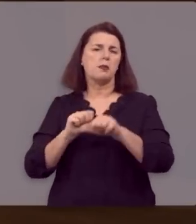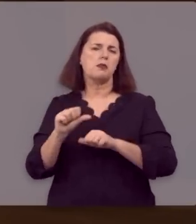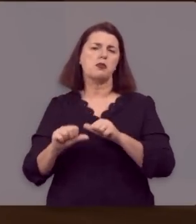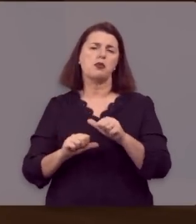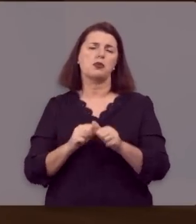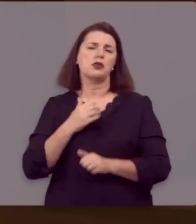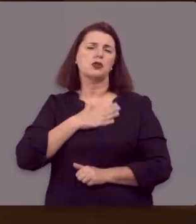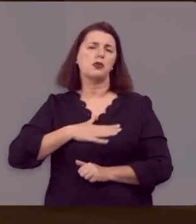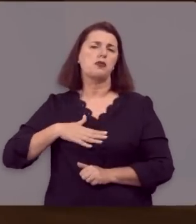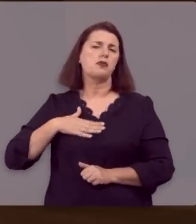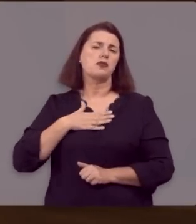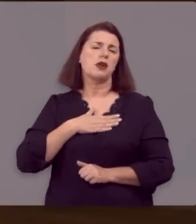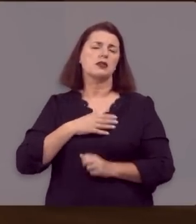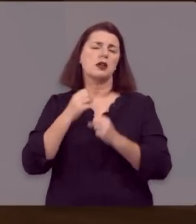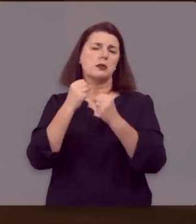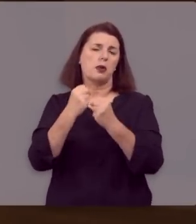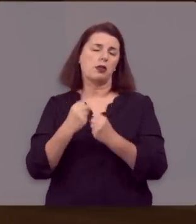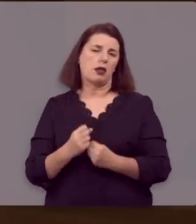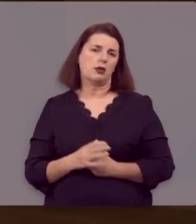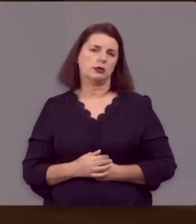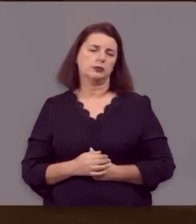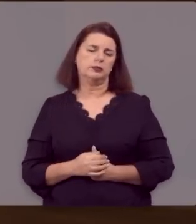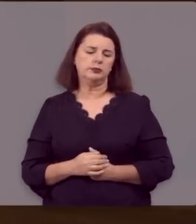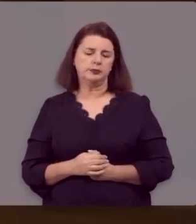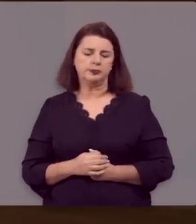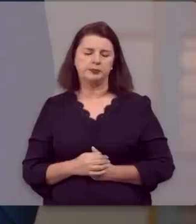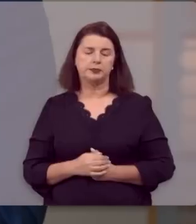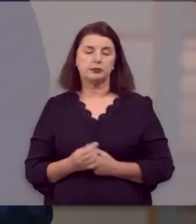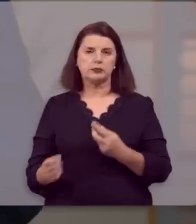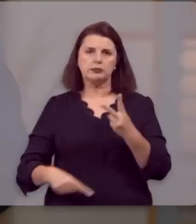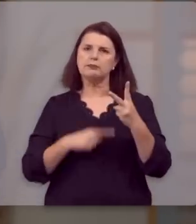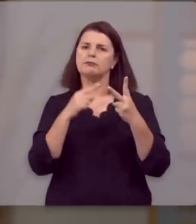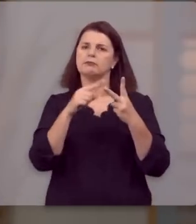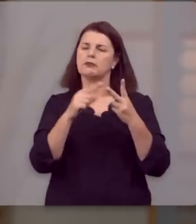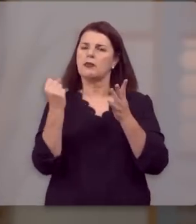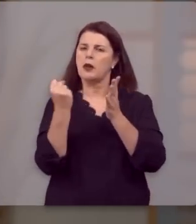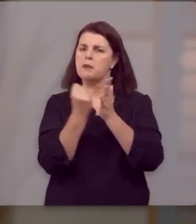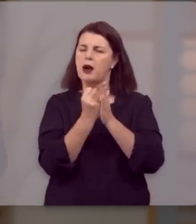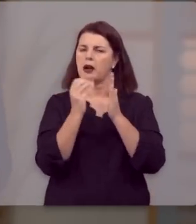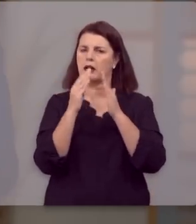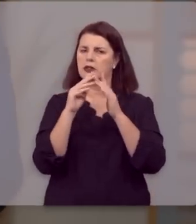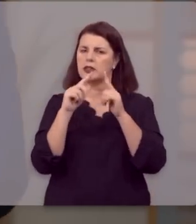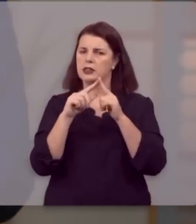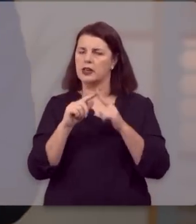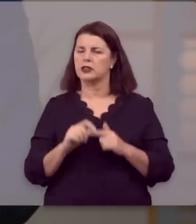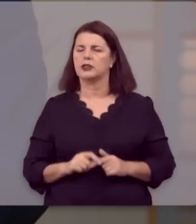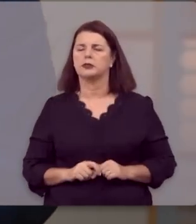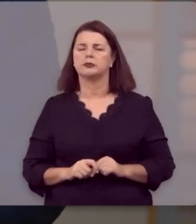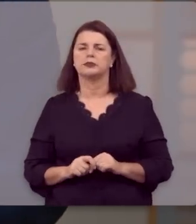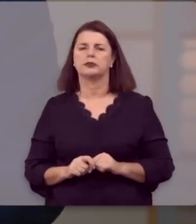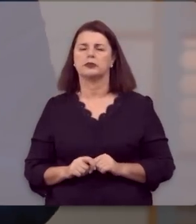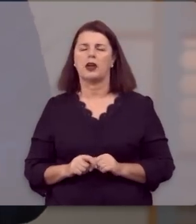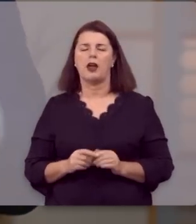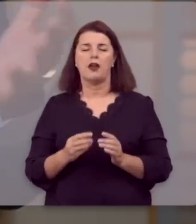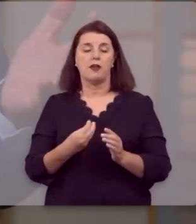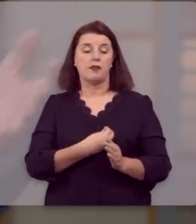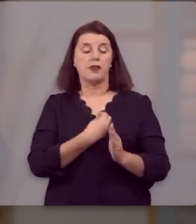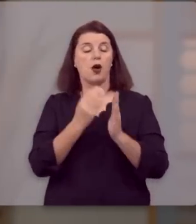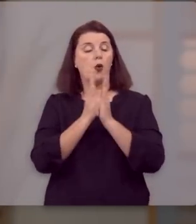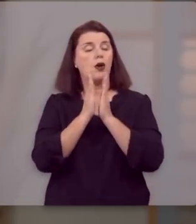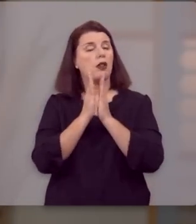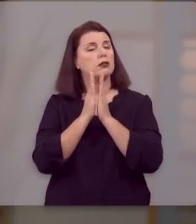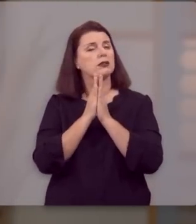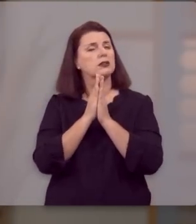infalíveis, suficientes, poderosas. Mas a segunda marca de uma igreja que impactou o mundo é uma vida de